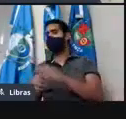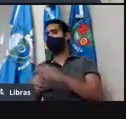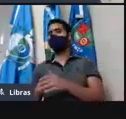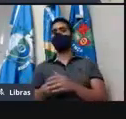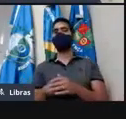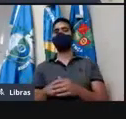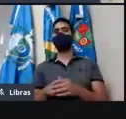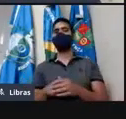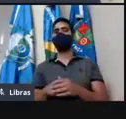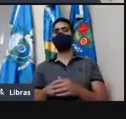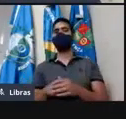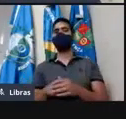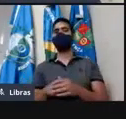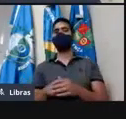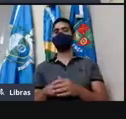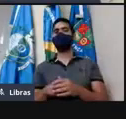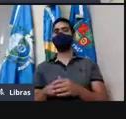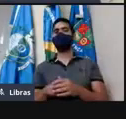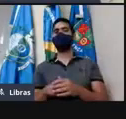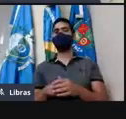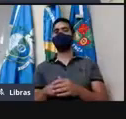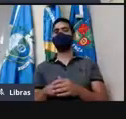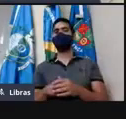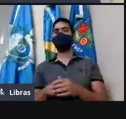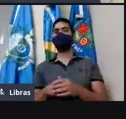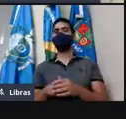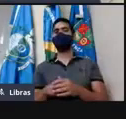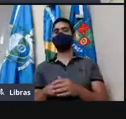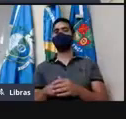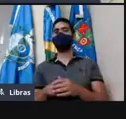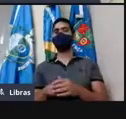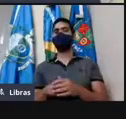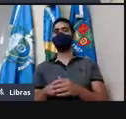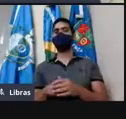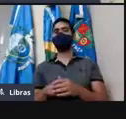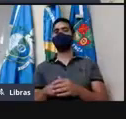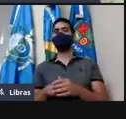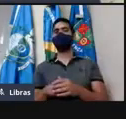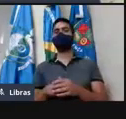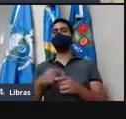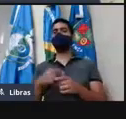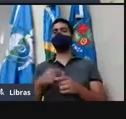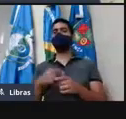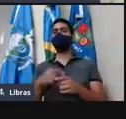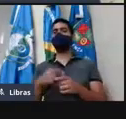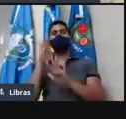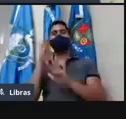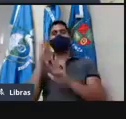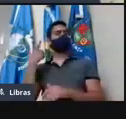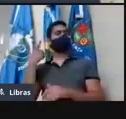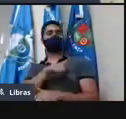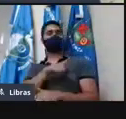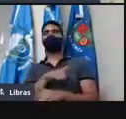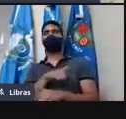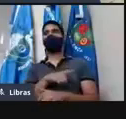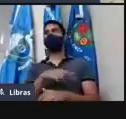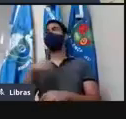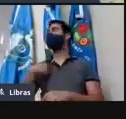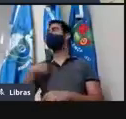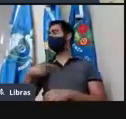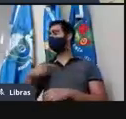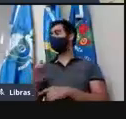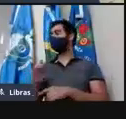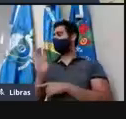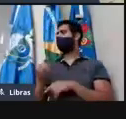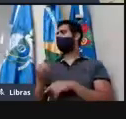queriam tomar o partido, para tomar um café, para fazer alguma coisa, isso eu não entendi, mas não conseguiram. Estamos aí. Acho